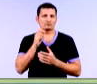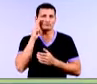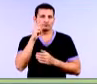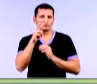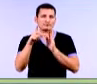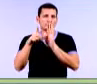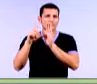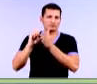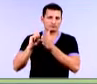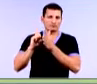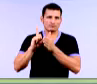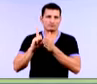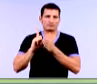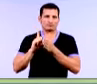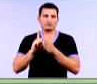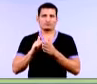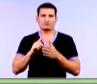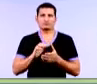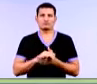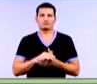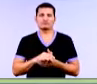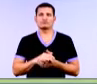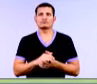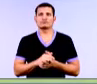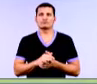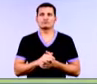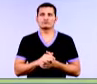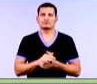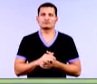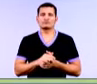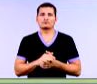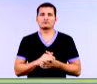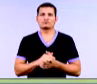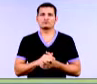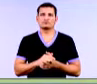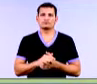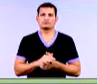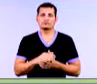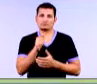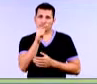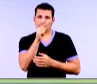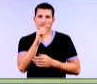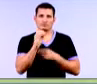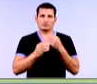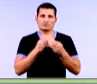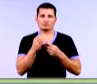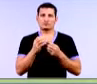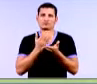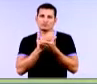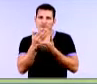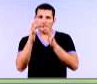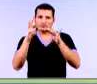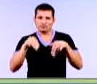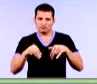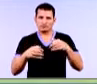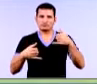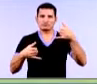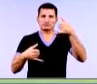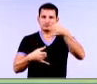pouco que a delimitação pode ser um espaço? No nosso caso aqui, ó o delimitador.